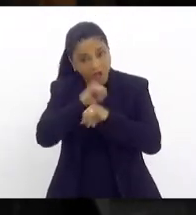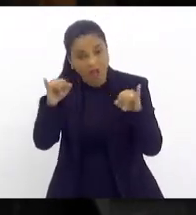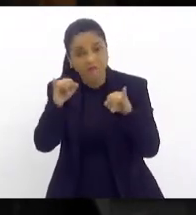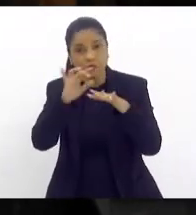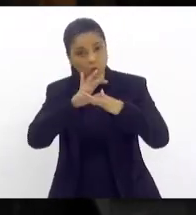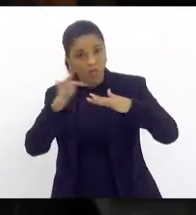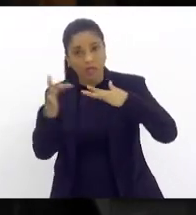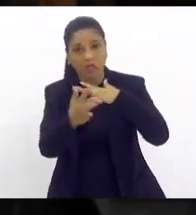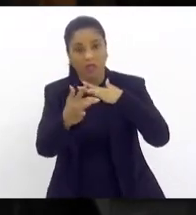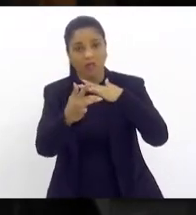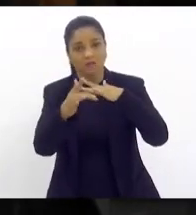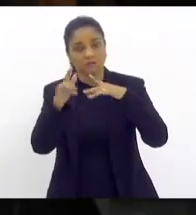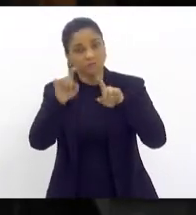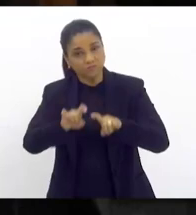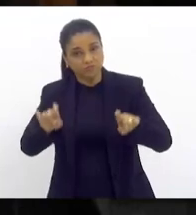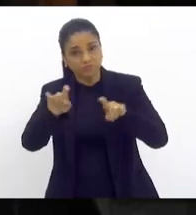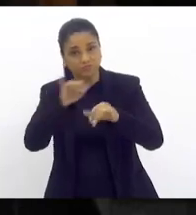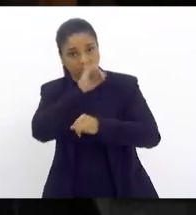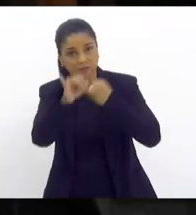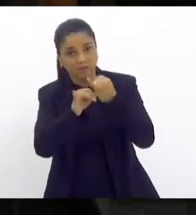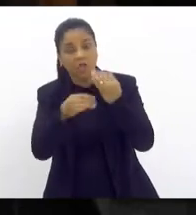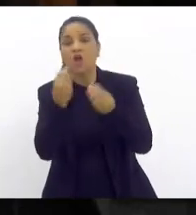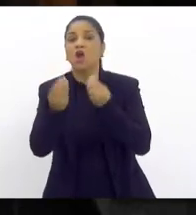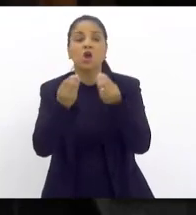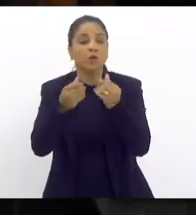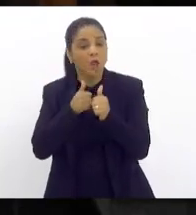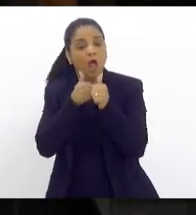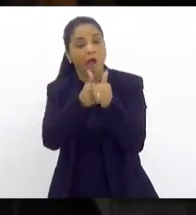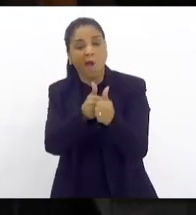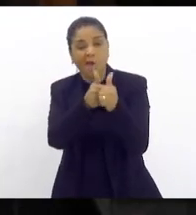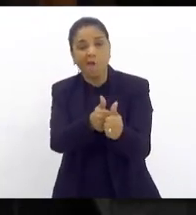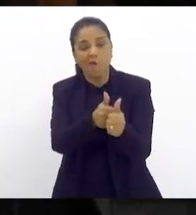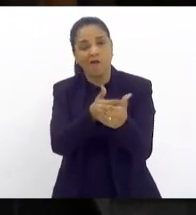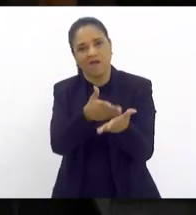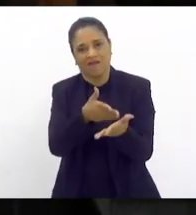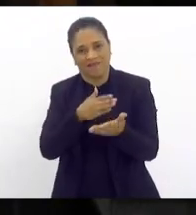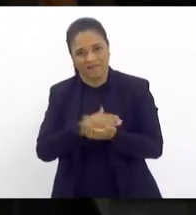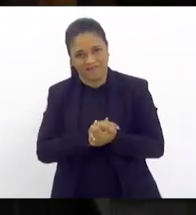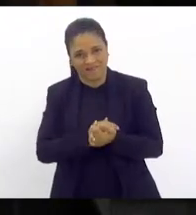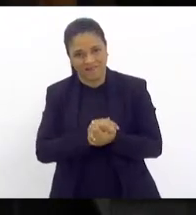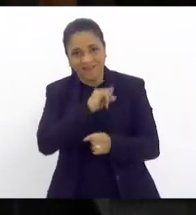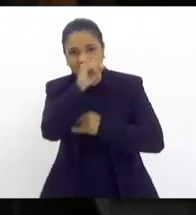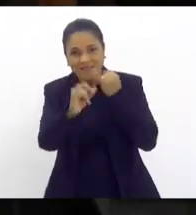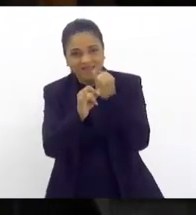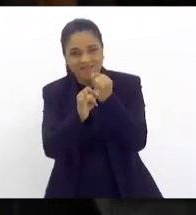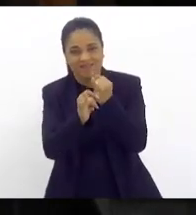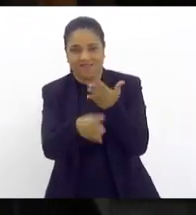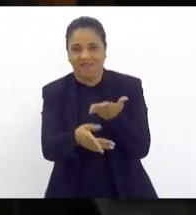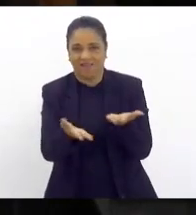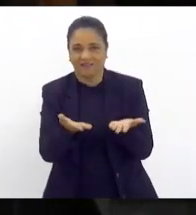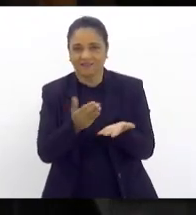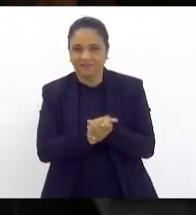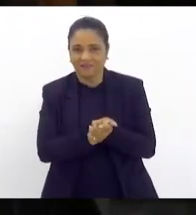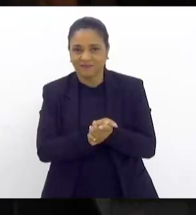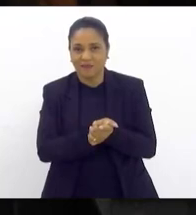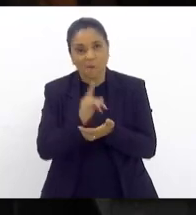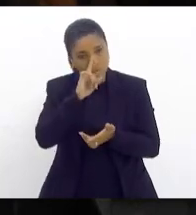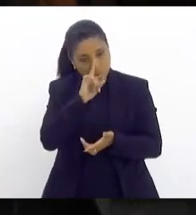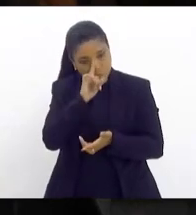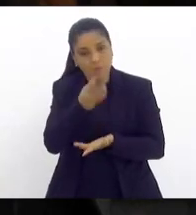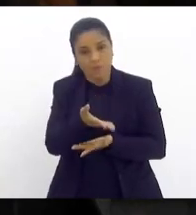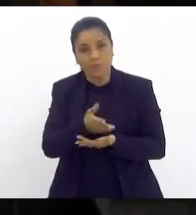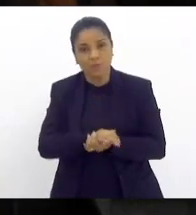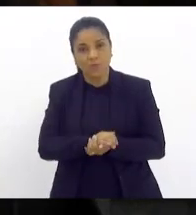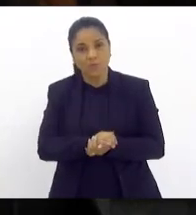ameaça na escola anterior então quem é que acompanha esses perfis potencialmente de perigo de